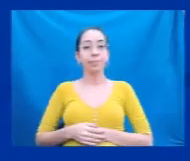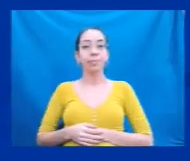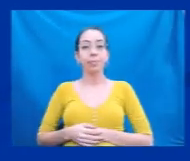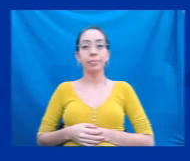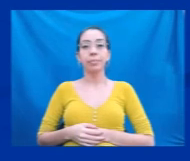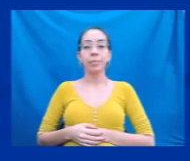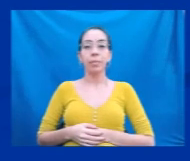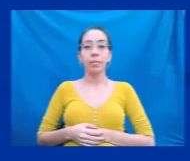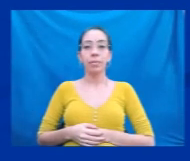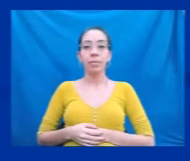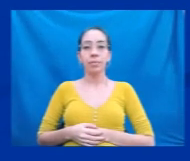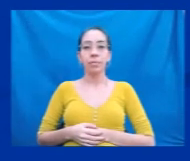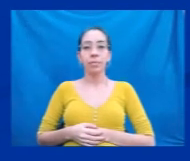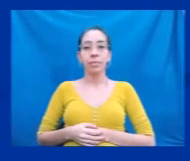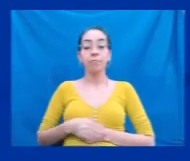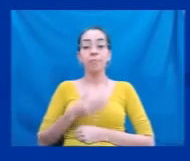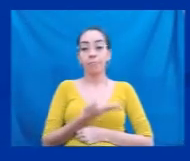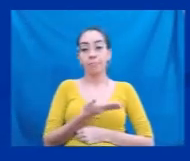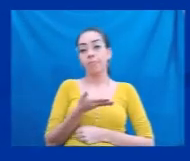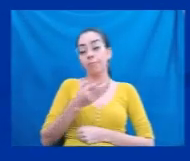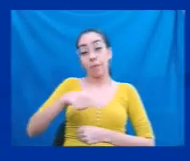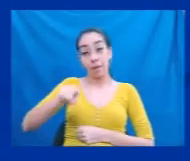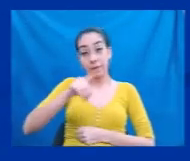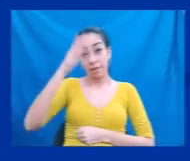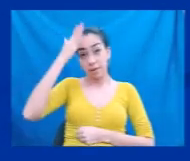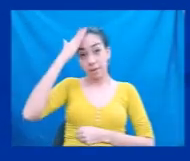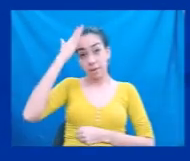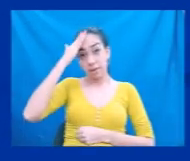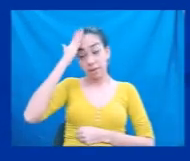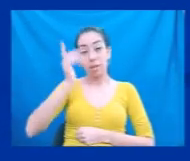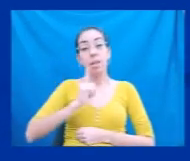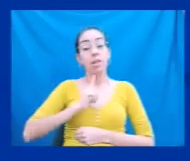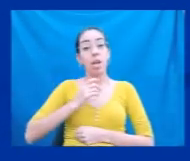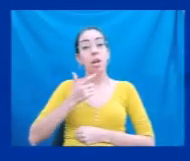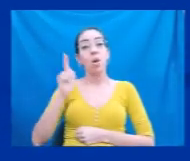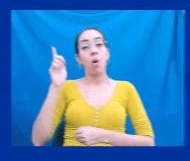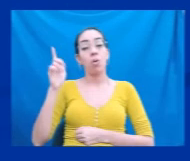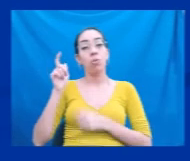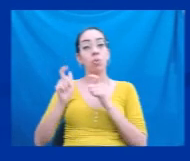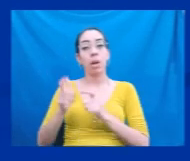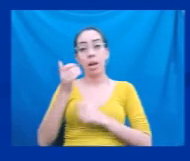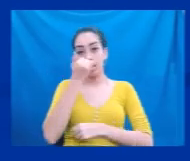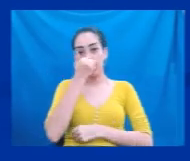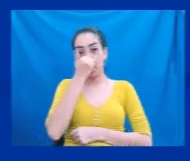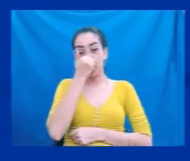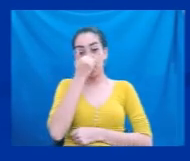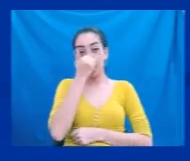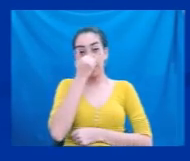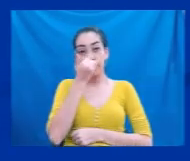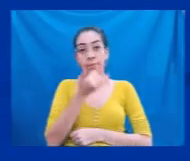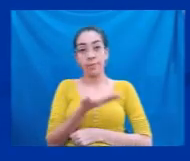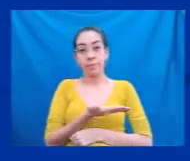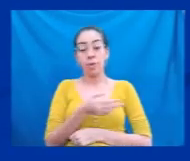Bem, gente, se vocês terem noção, nós temos, né, acidentes com nitrato de amônio que remonta aí,